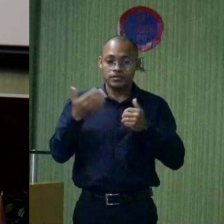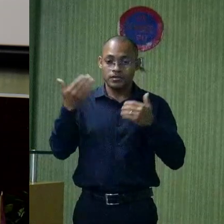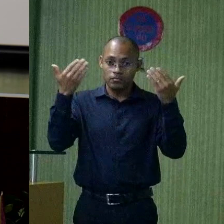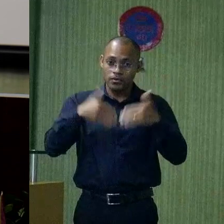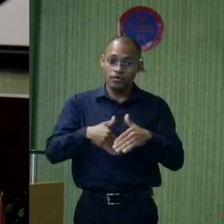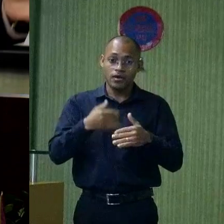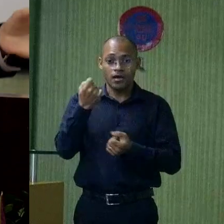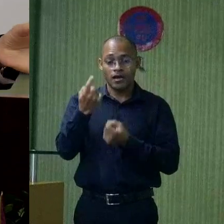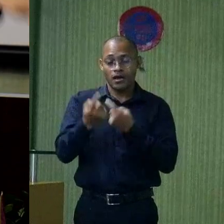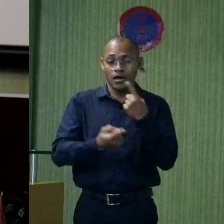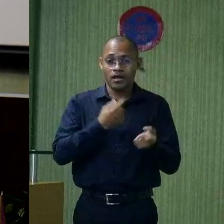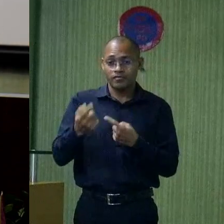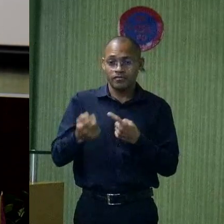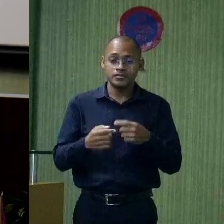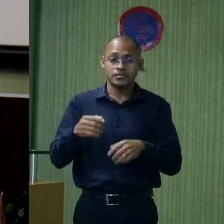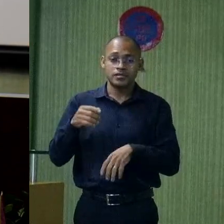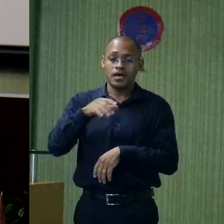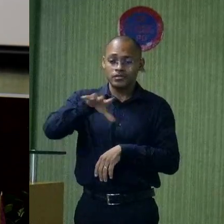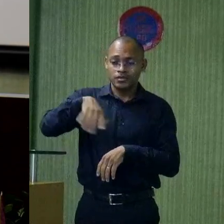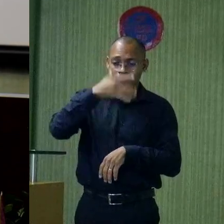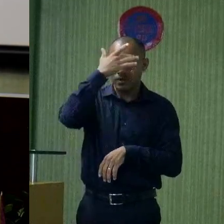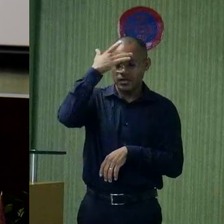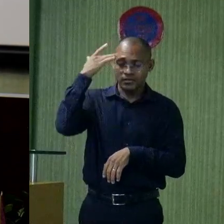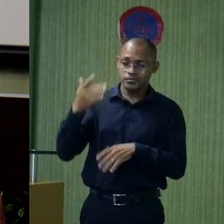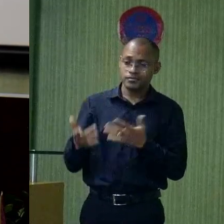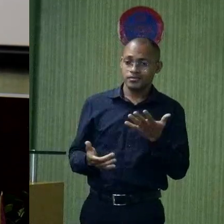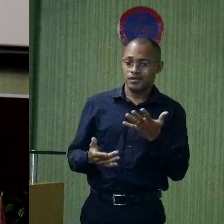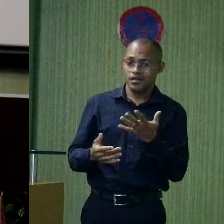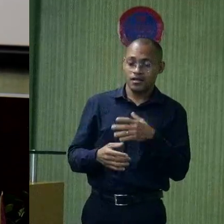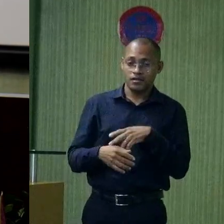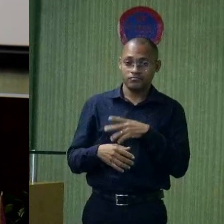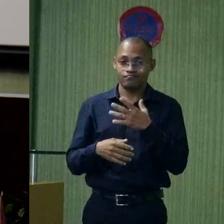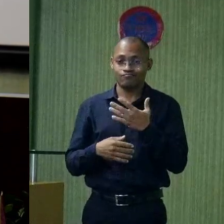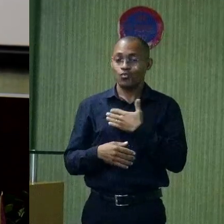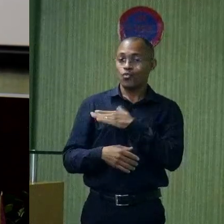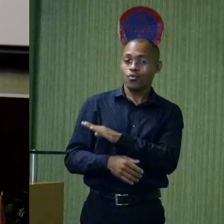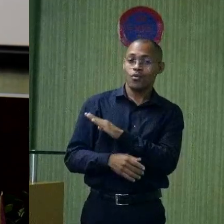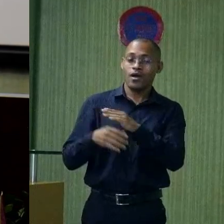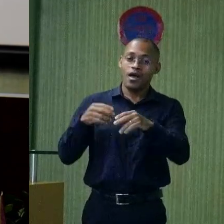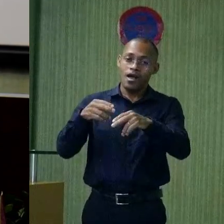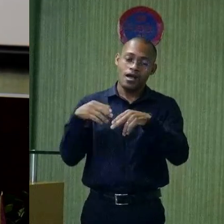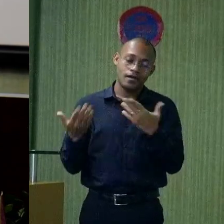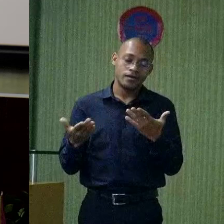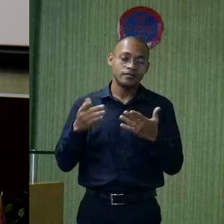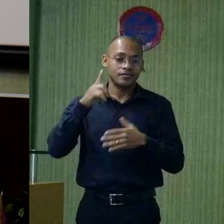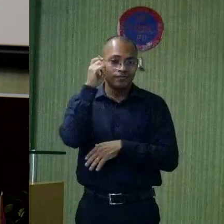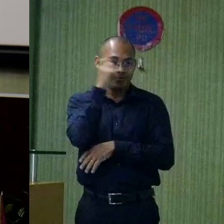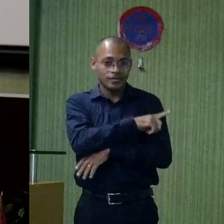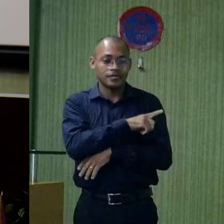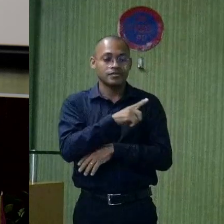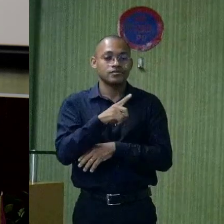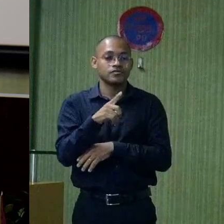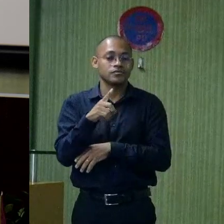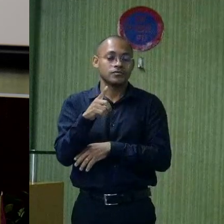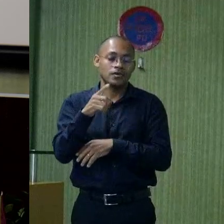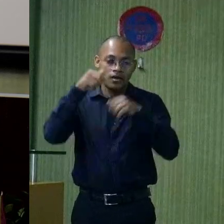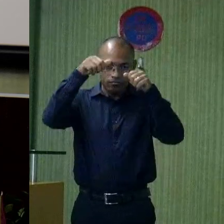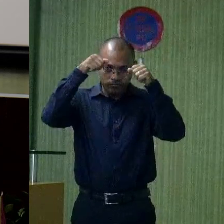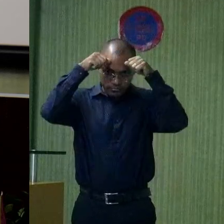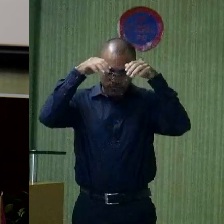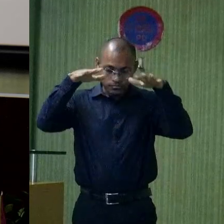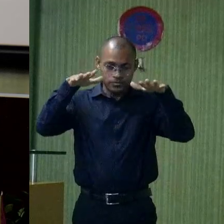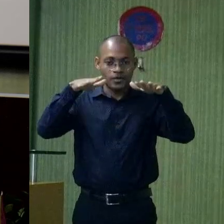eles ficam sendo mal vistos porque prejudicam a avaliação isso é muito errado a gente instaurou até um procedimento para acompanhar eu me lembrei disso por conta dessa questão da